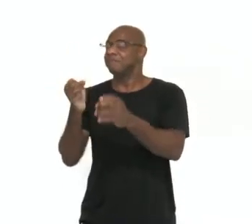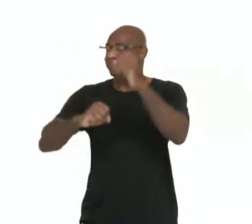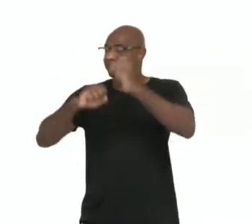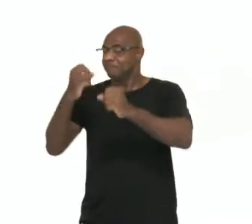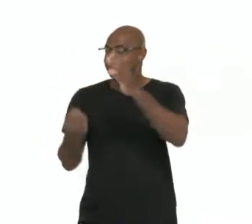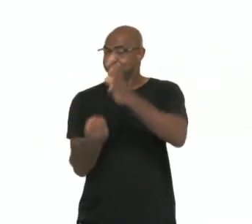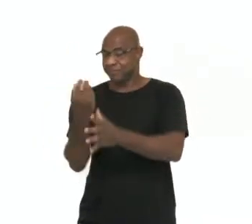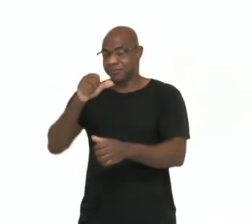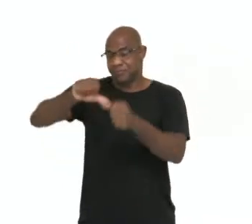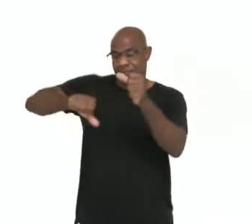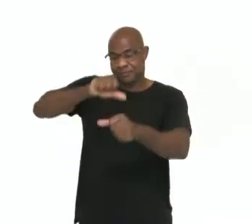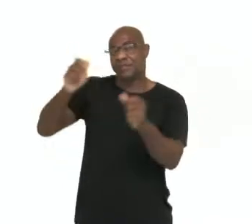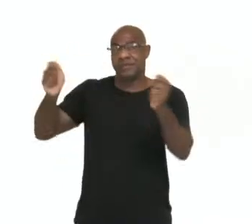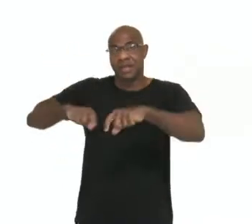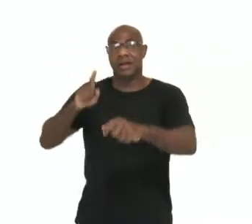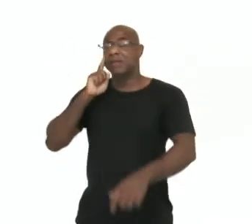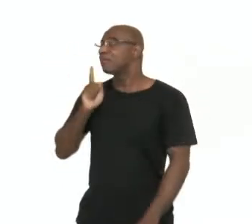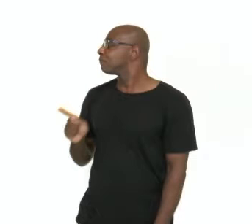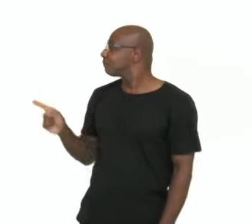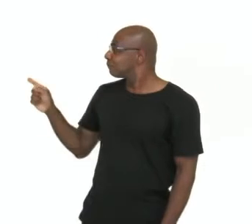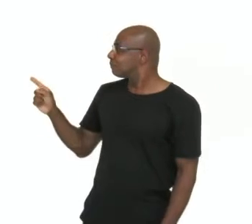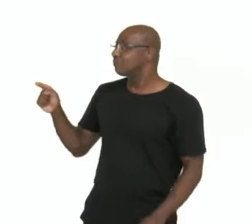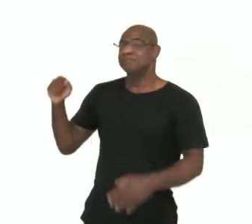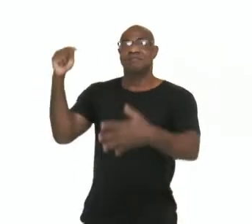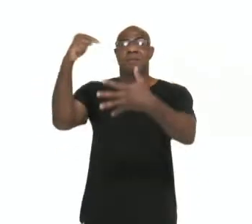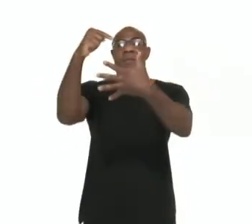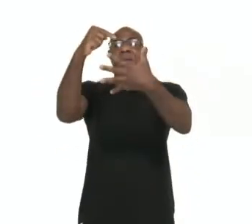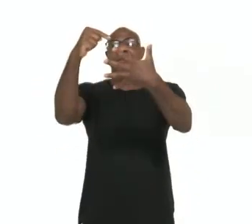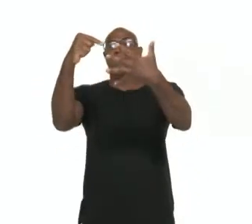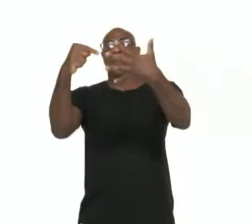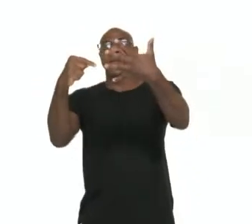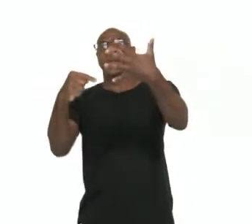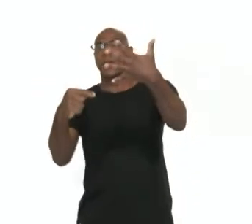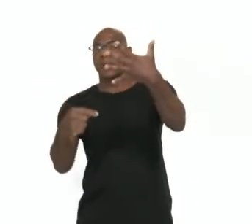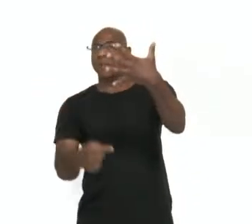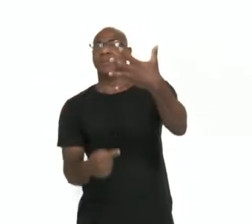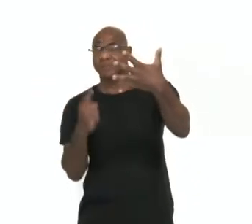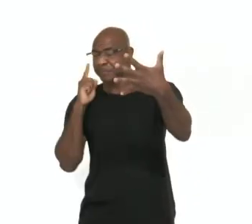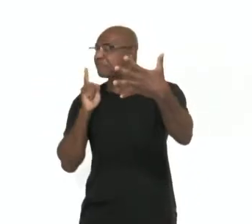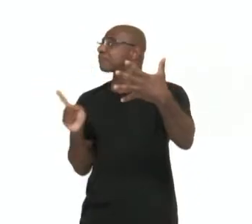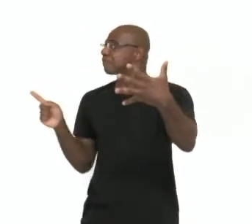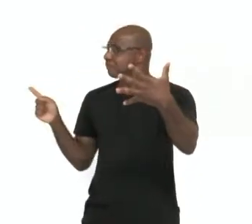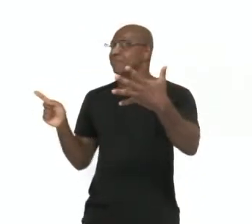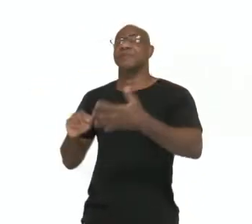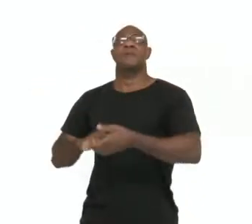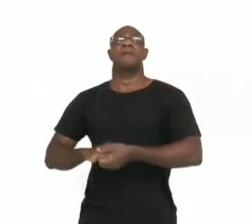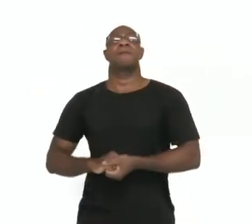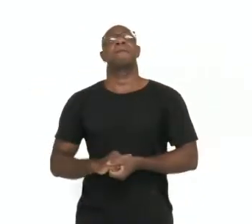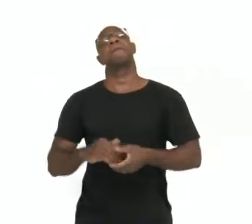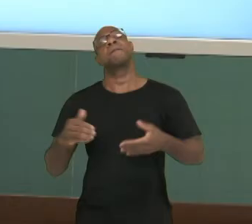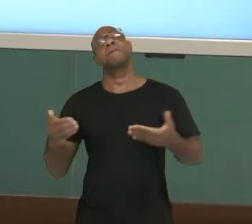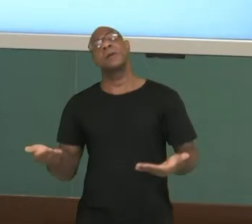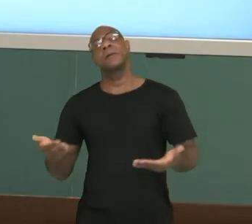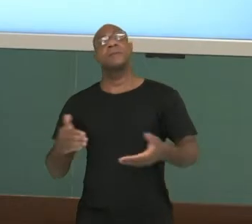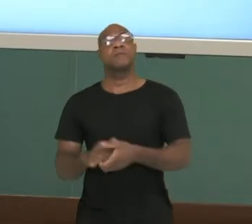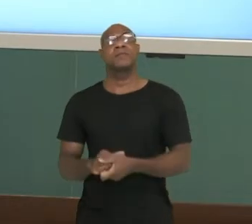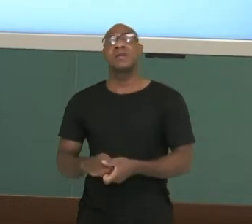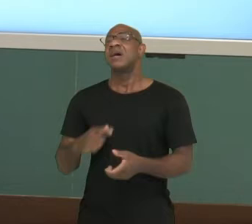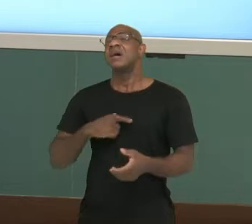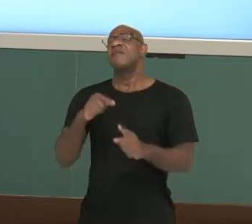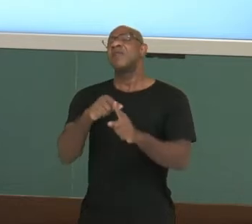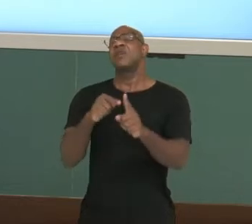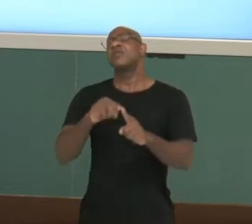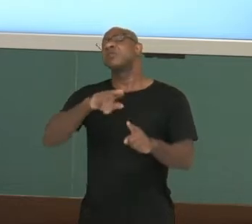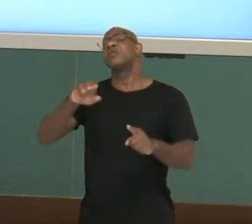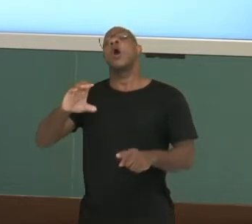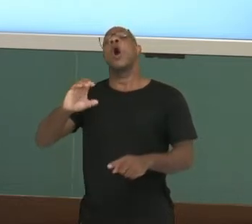de transformado em gasolina, querosene, óleo diesel e também o óleo combustível. Vários tipos de